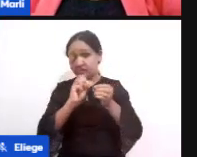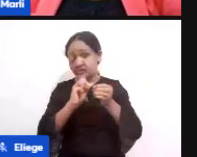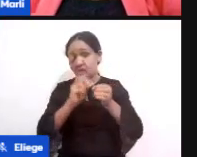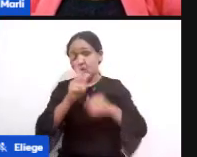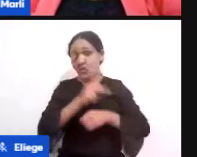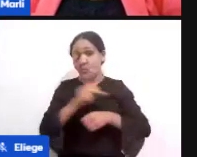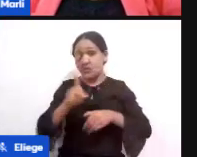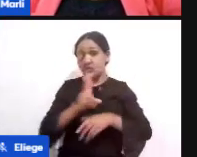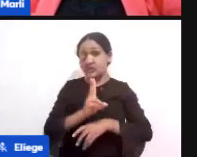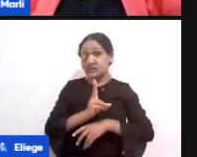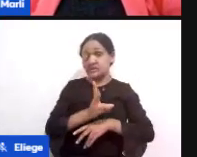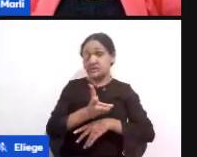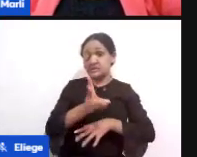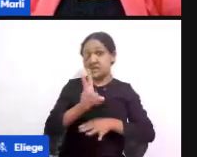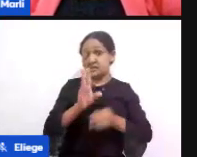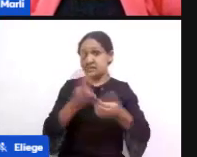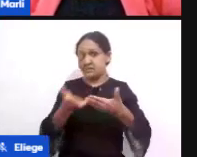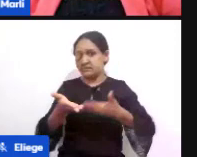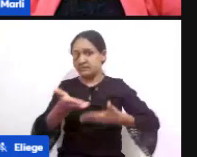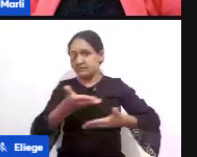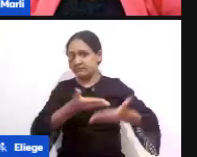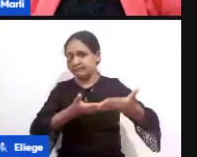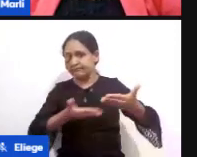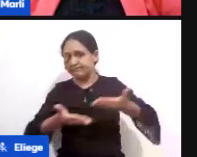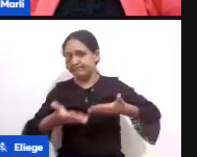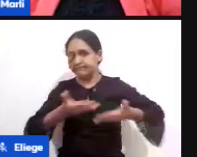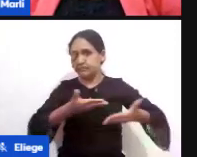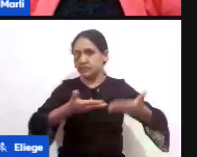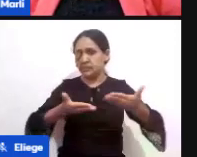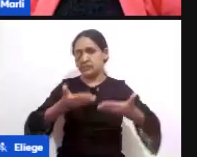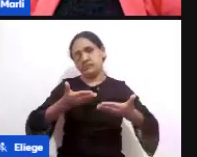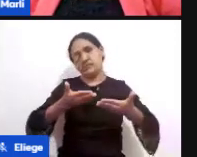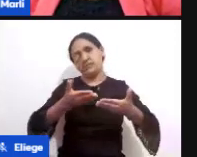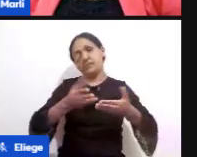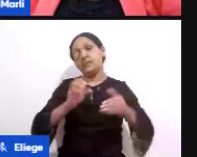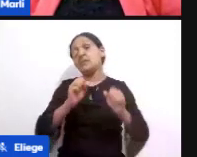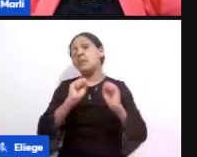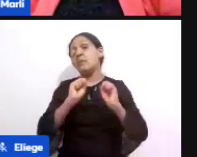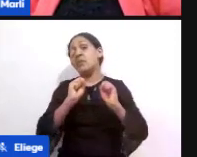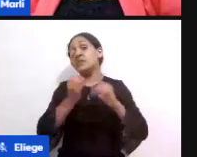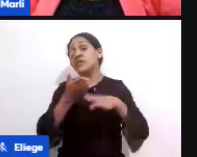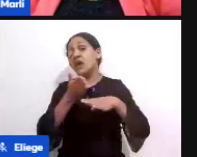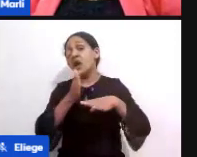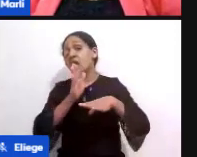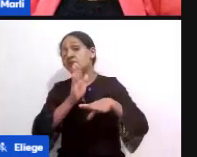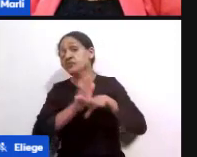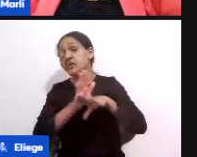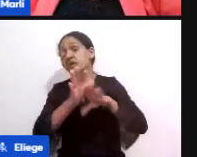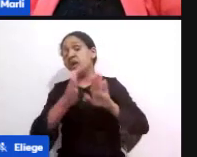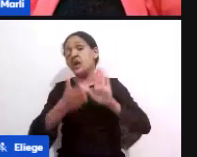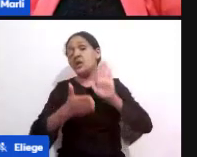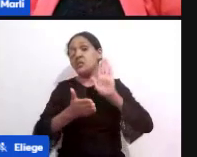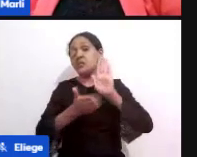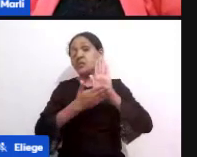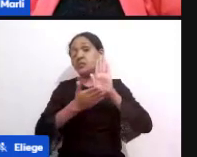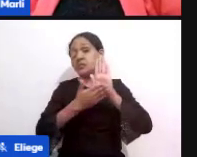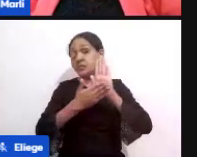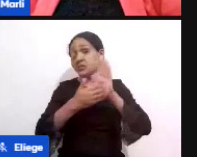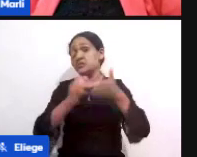será o mediador, podendo atuar na seleção de propostas de atividades,